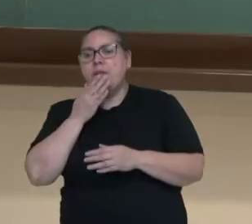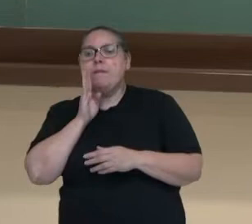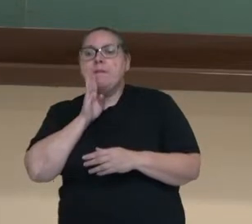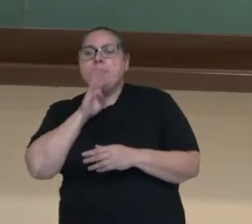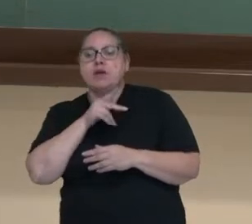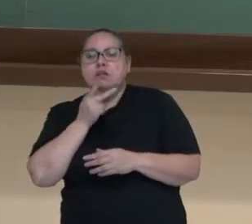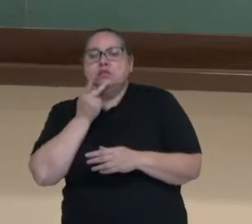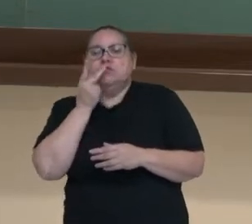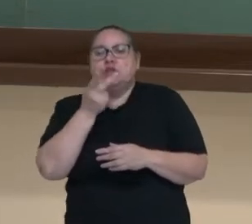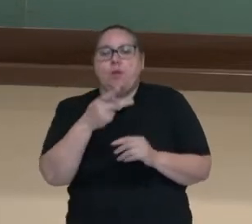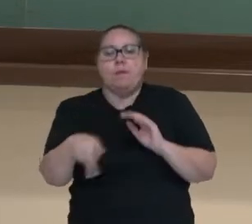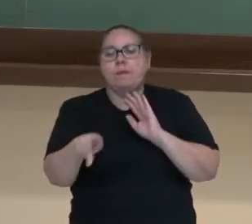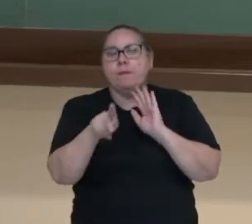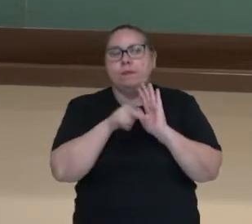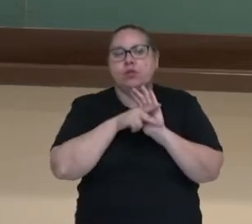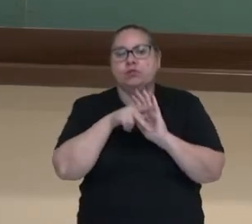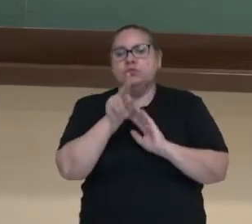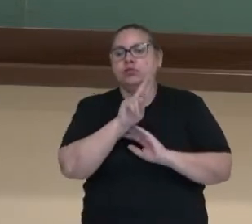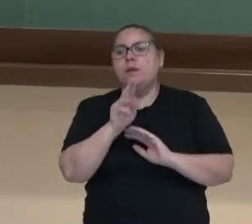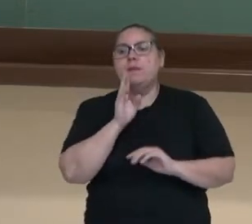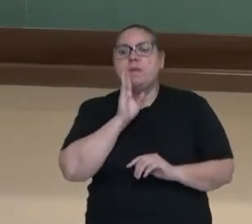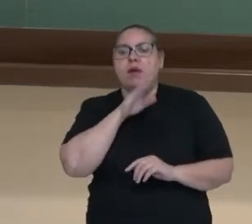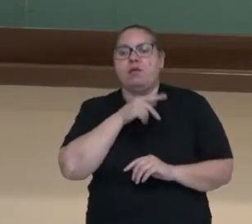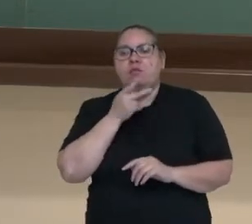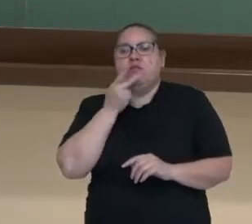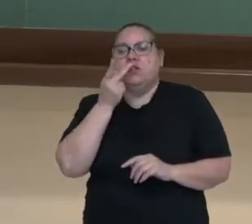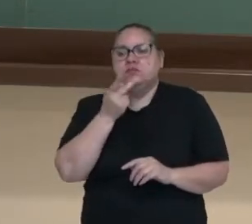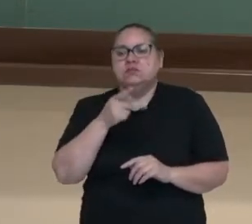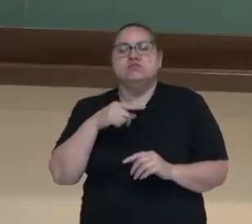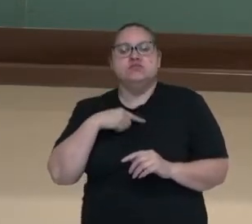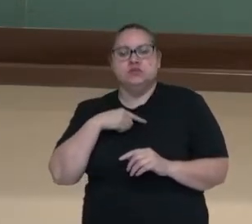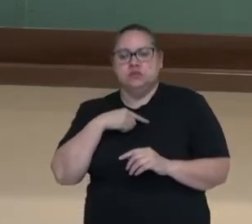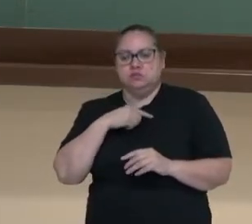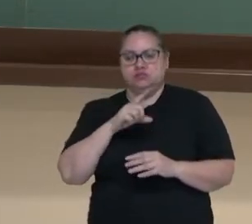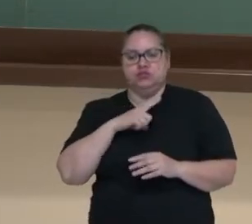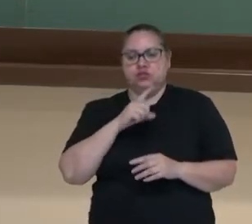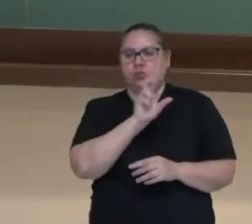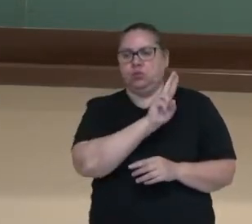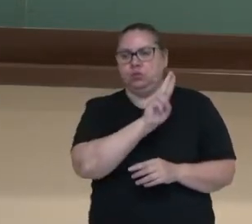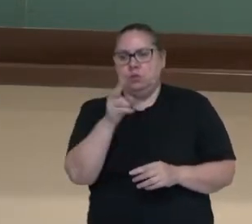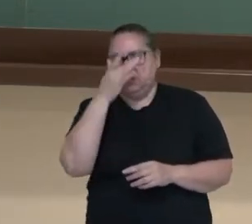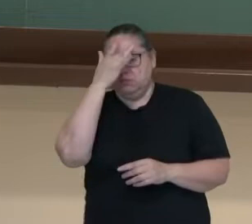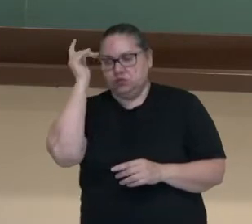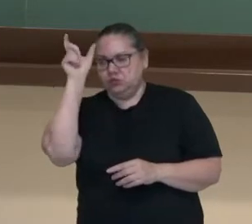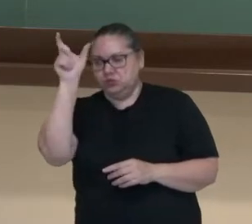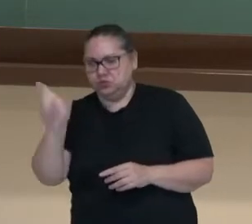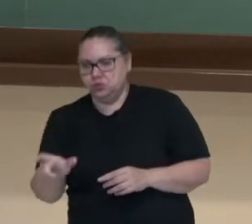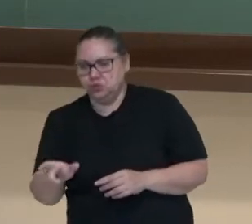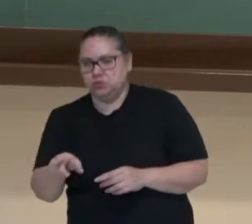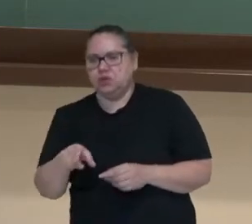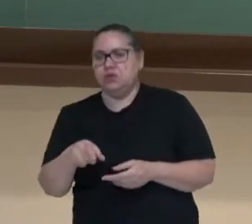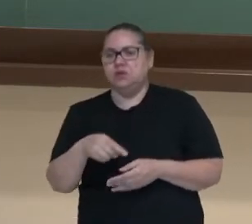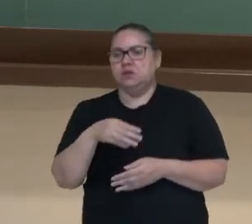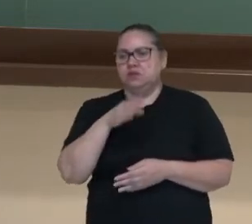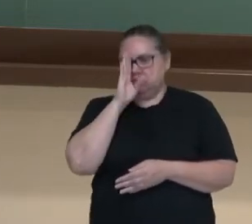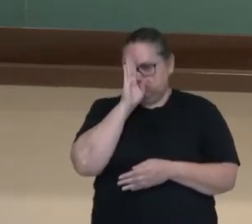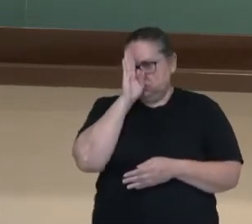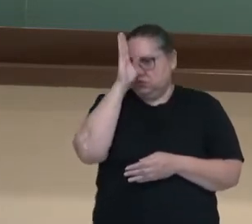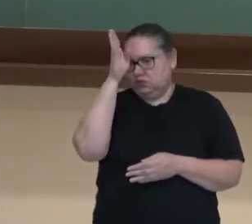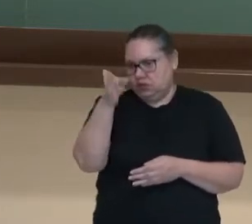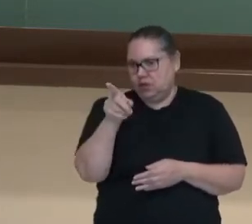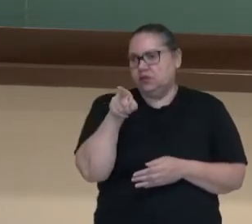o próprio nome diz, ó, maldizer, tinha o nome da pessoa, era uma sátira